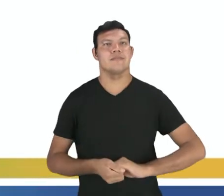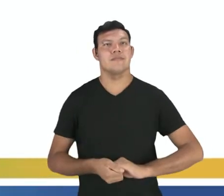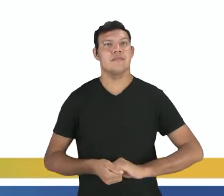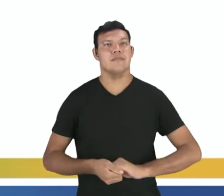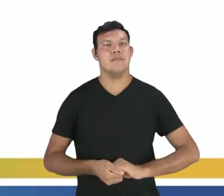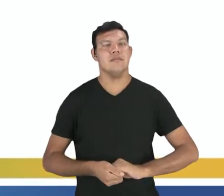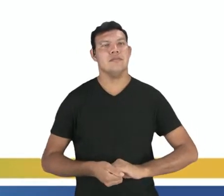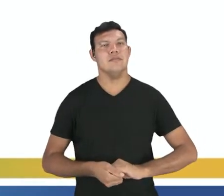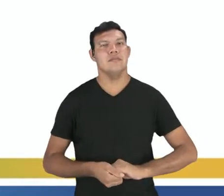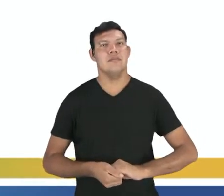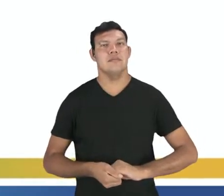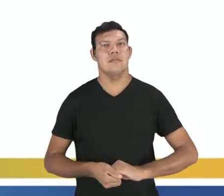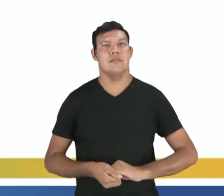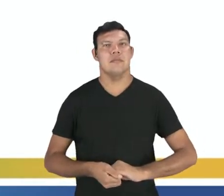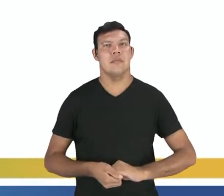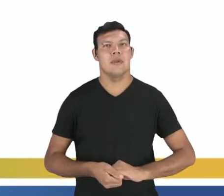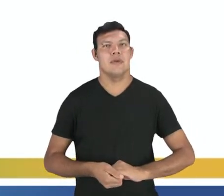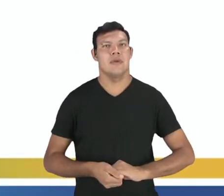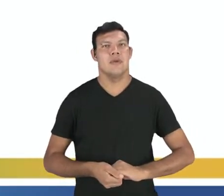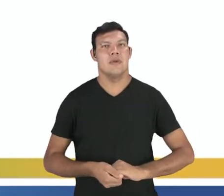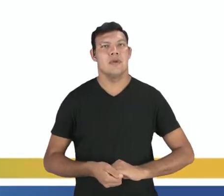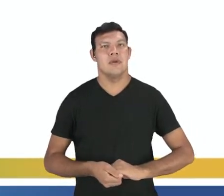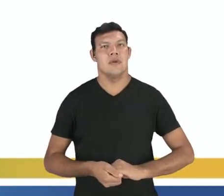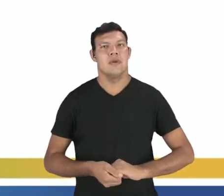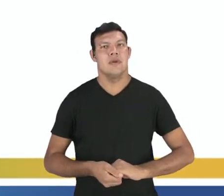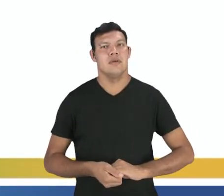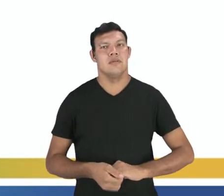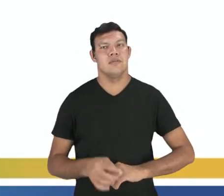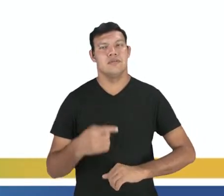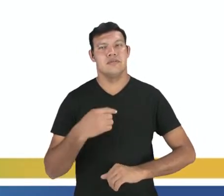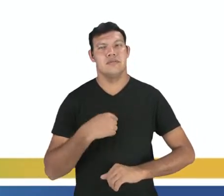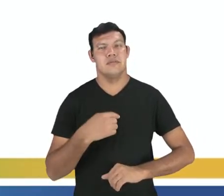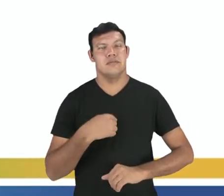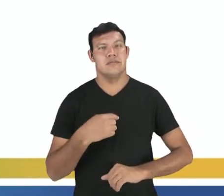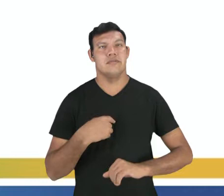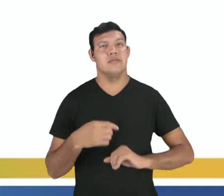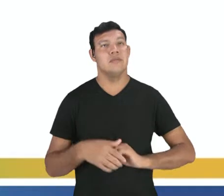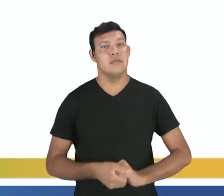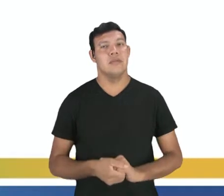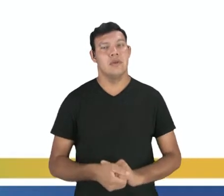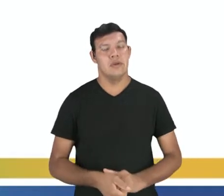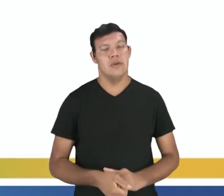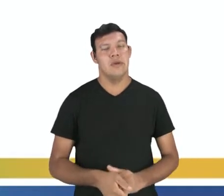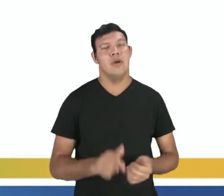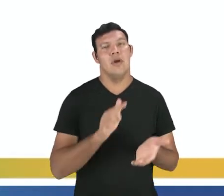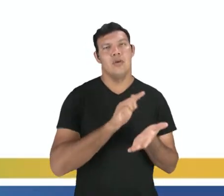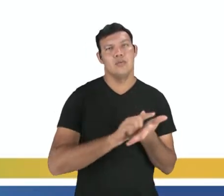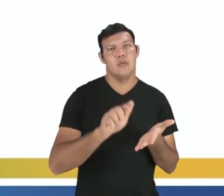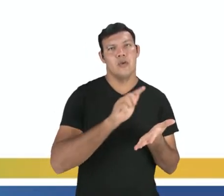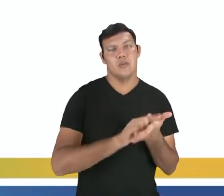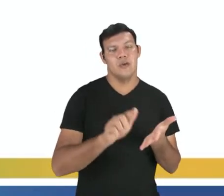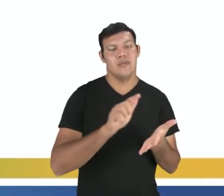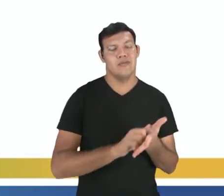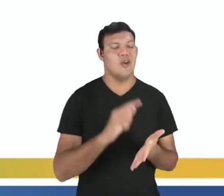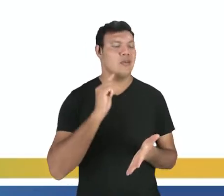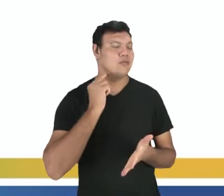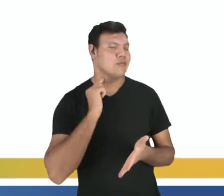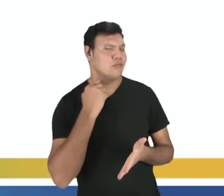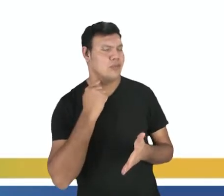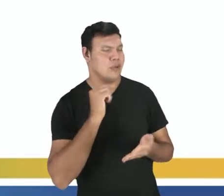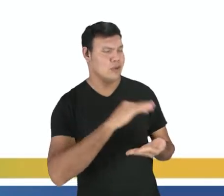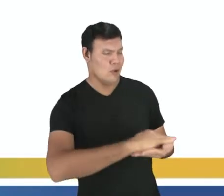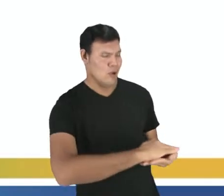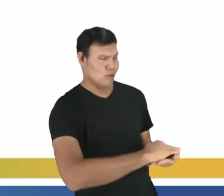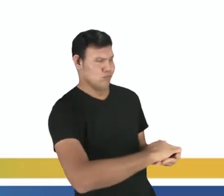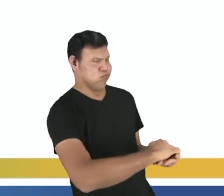to wash this mountain of dirty clothes. Eu vou lavar essa montanha de roupas sujas. Não